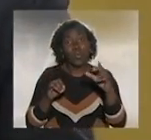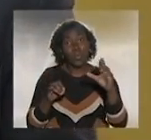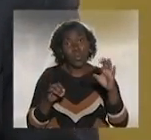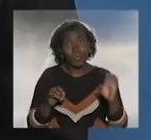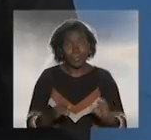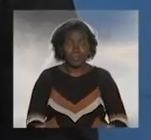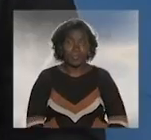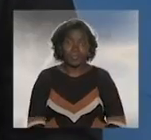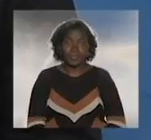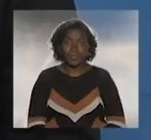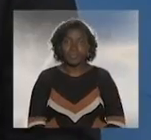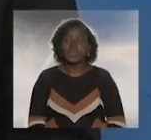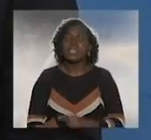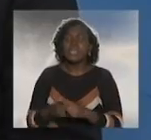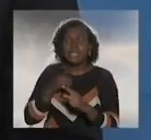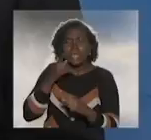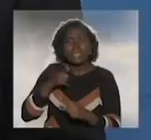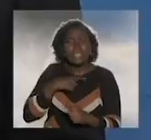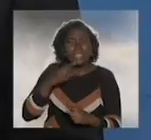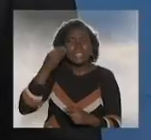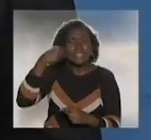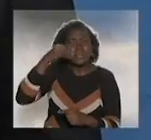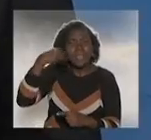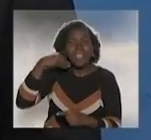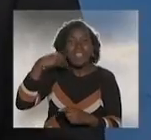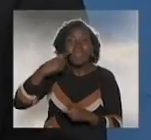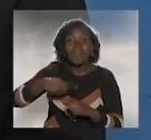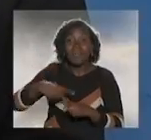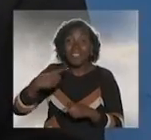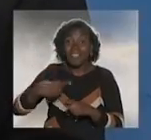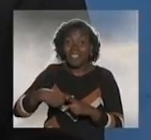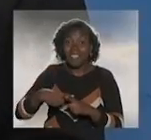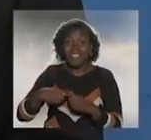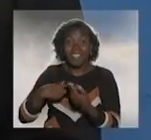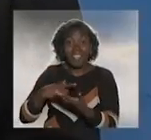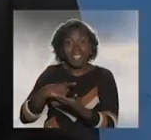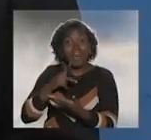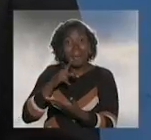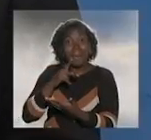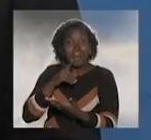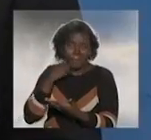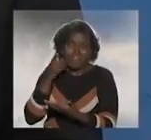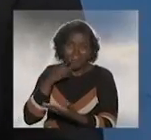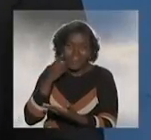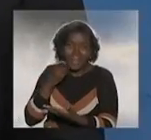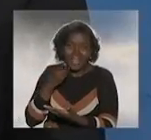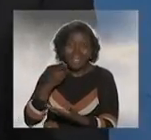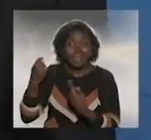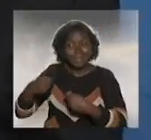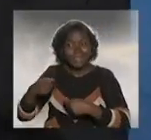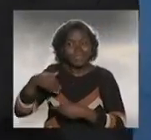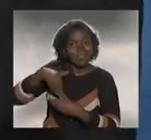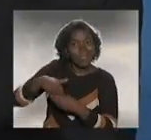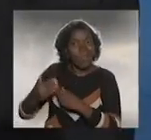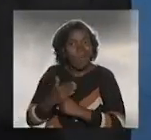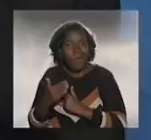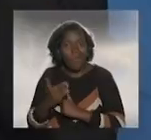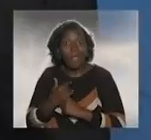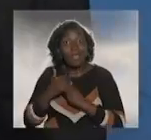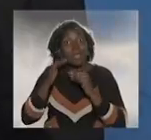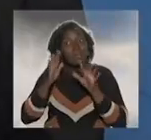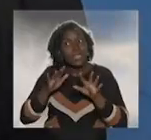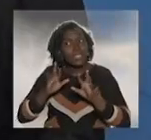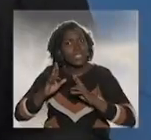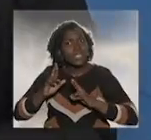vinculados. Luiz, o deputado tem experiência porque ele é parlamentar, precisa do voto,